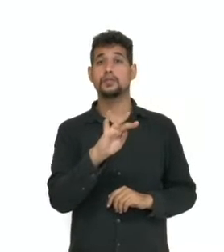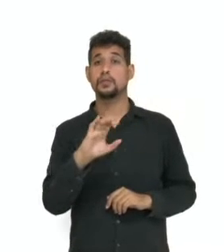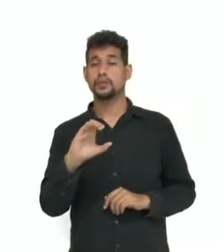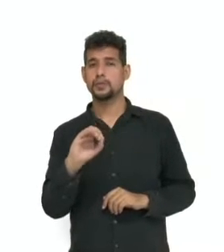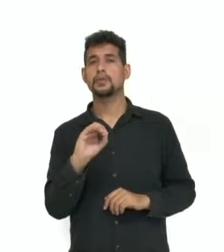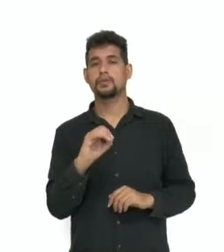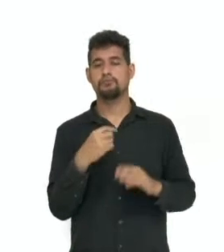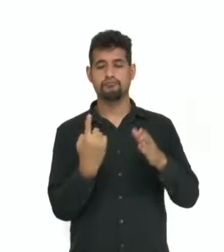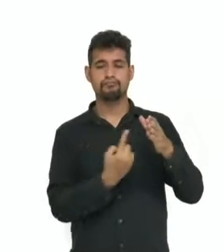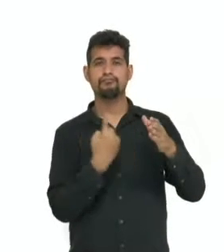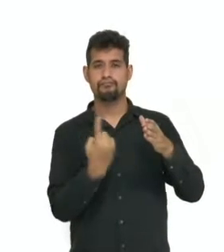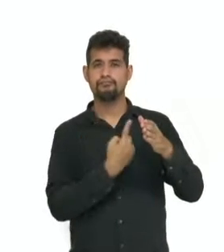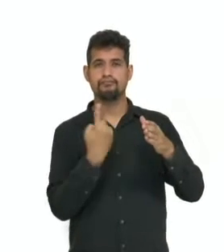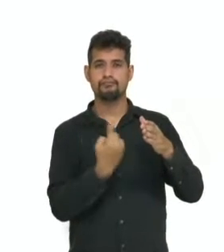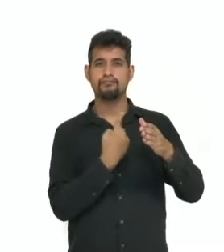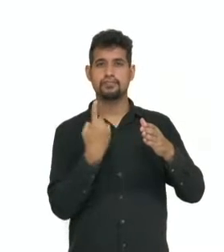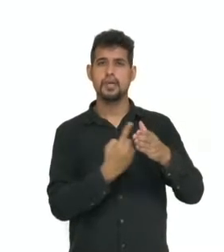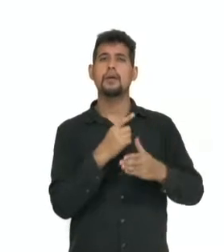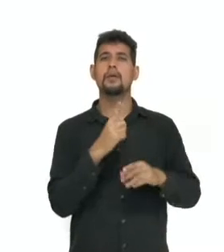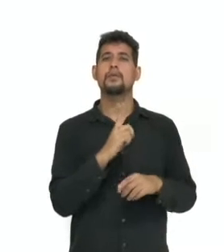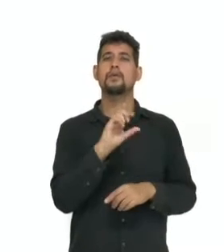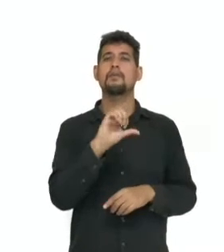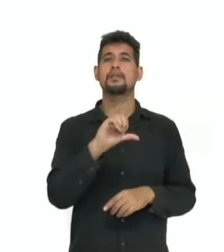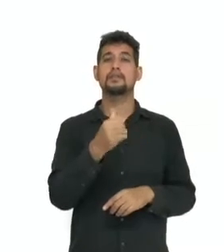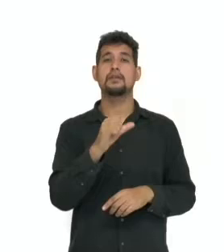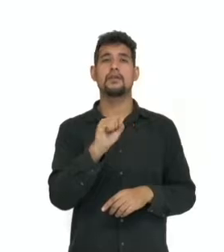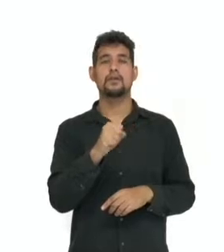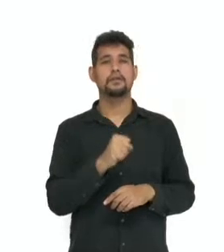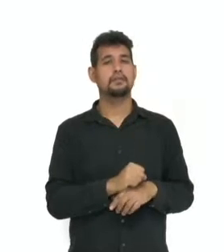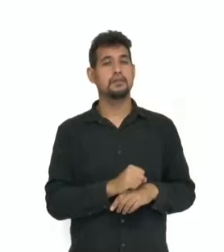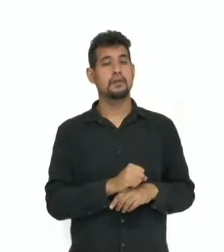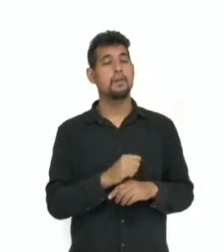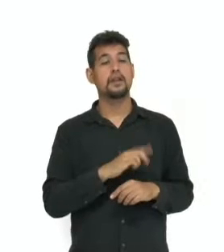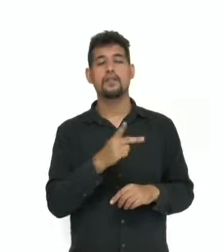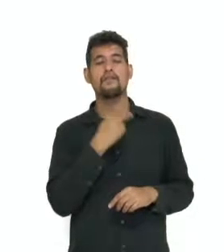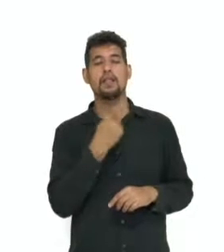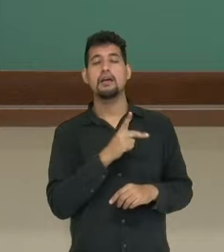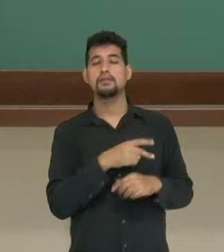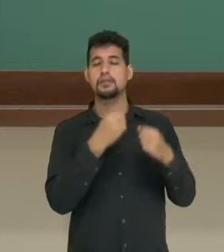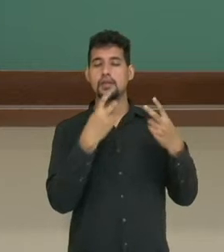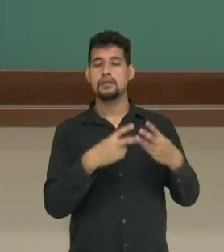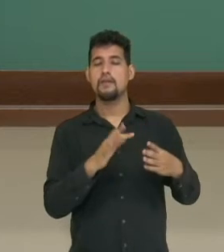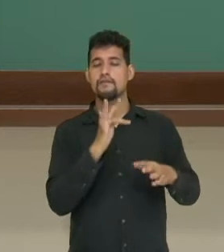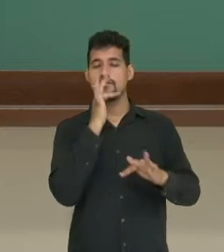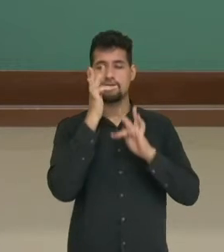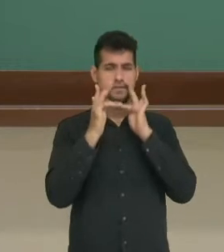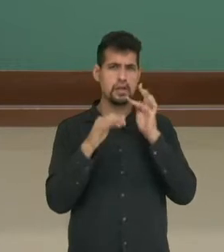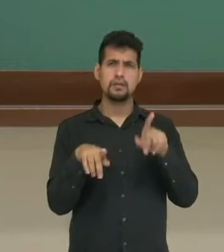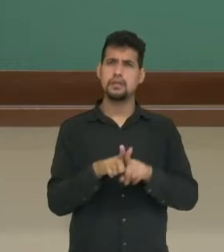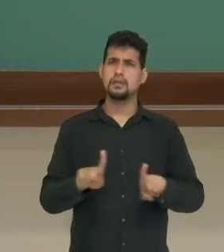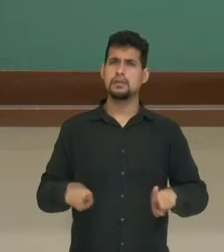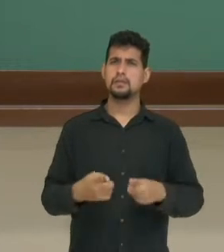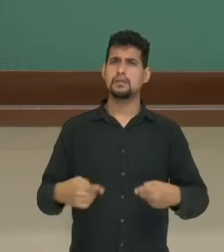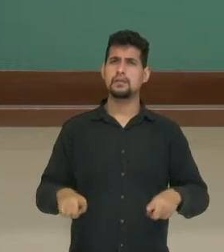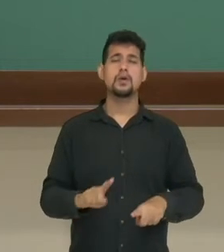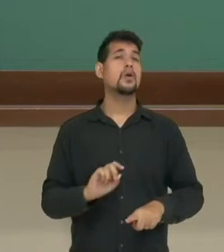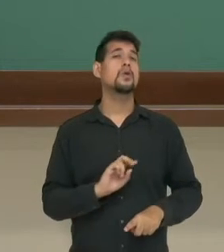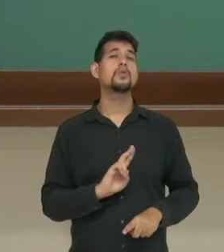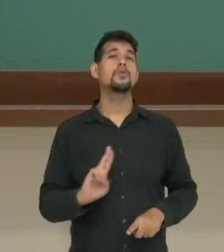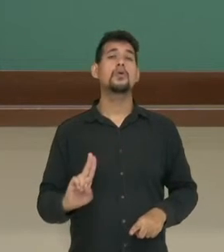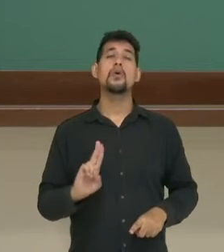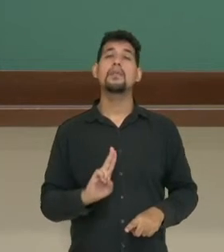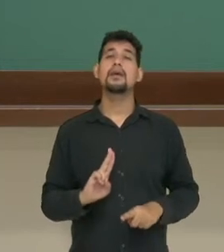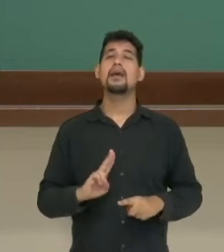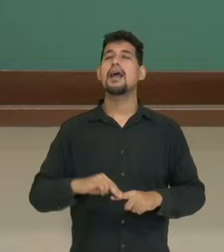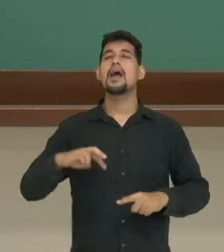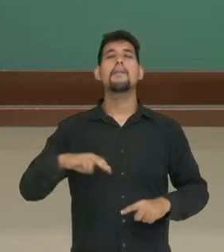de 1968, Para Não Dizer Que Não Falei das Flores, que também essa música é conhecida como Caminhando, ou